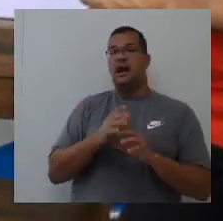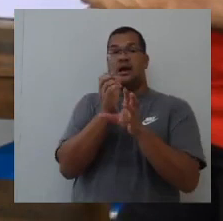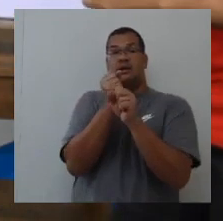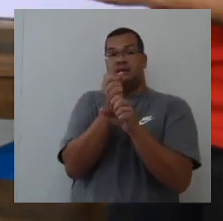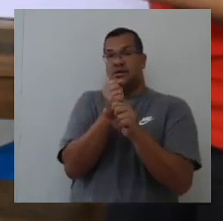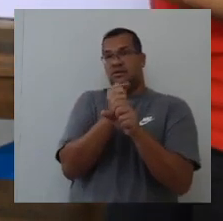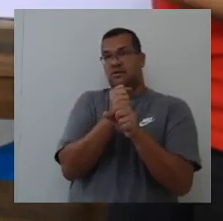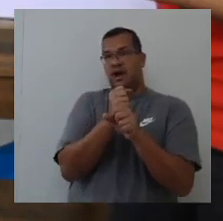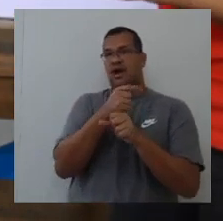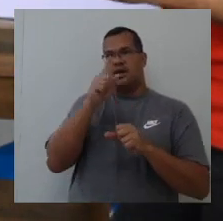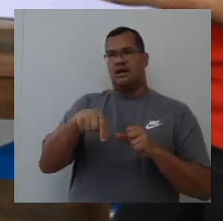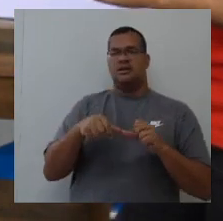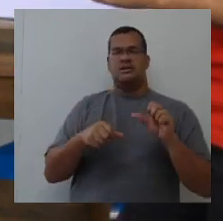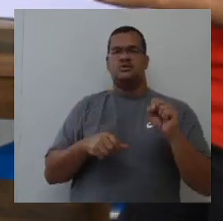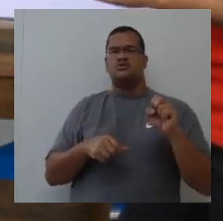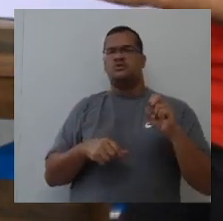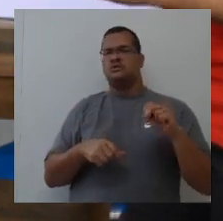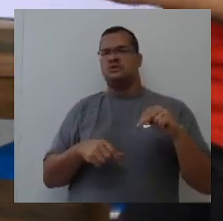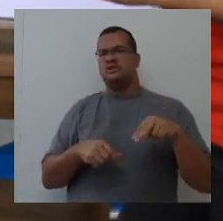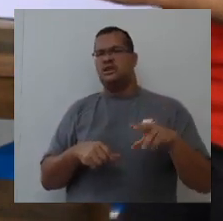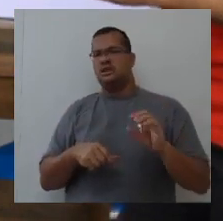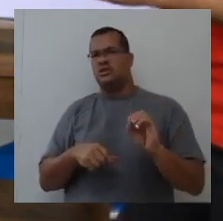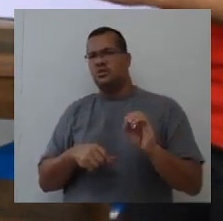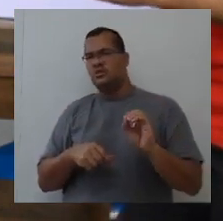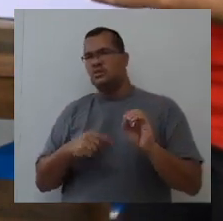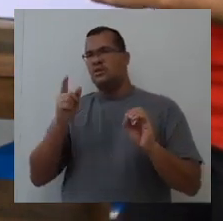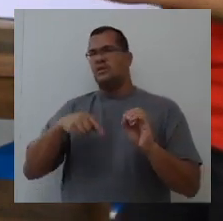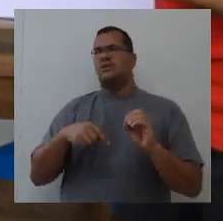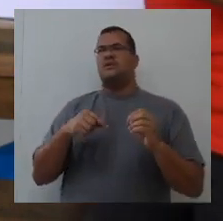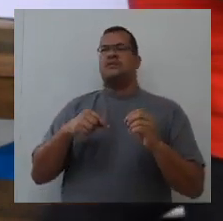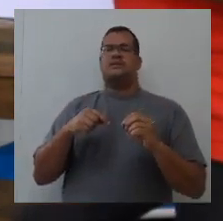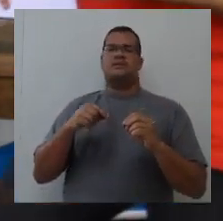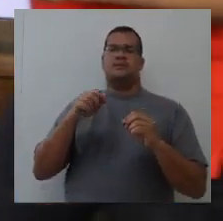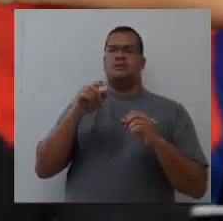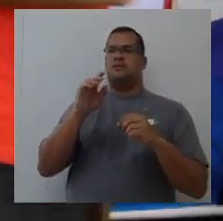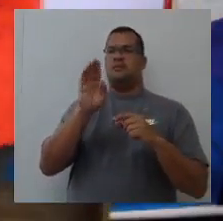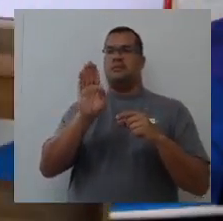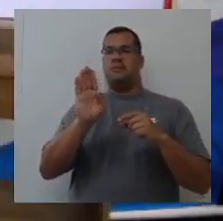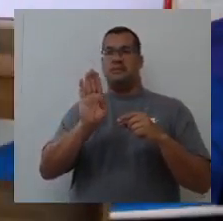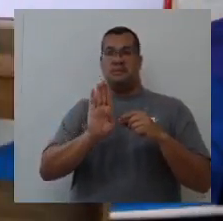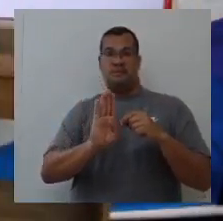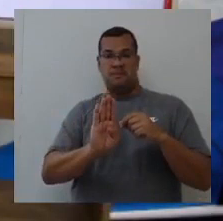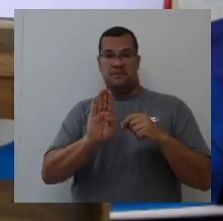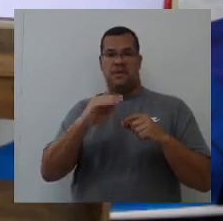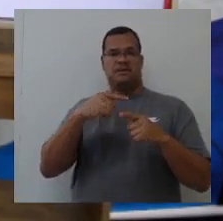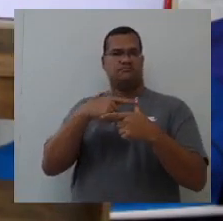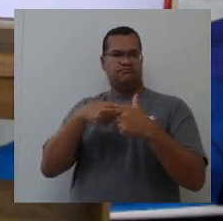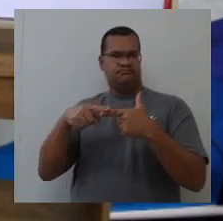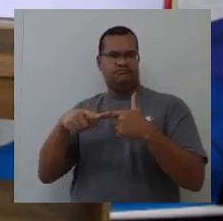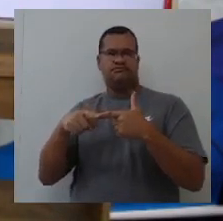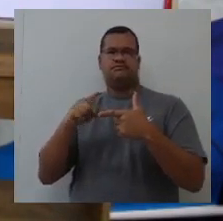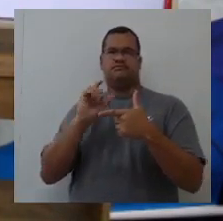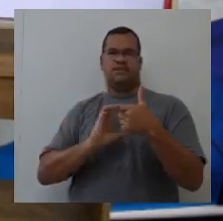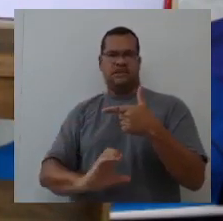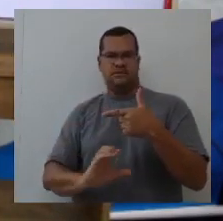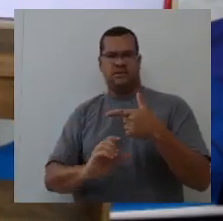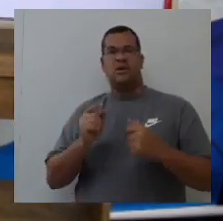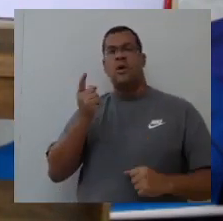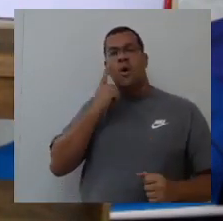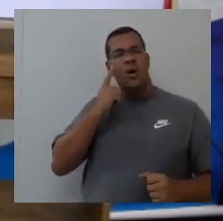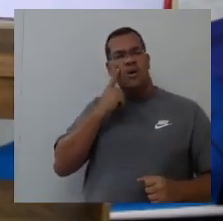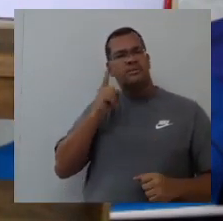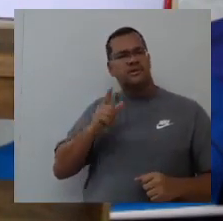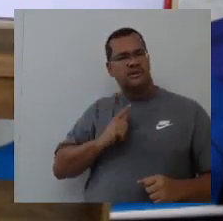a ideia do seno, é só a gente dividir o cateto oposto pela hipotenusa desse ângulo, beleza? Observe que eu